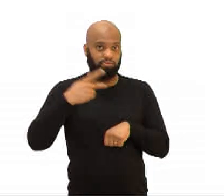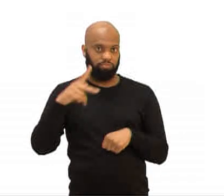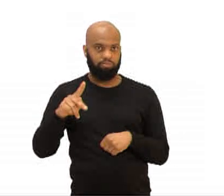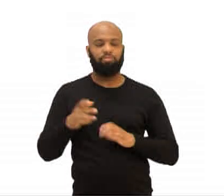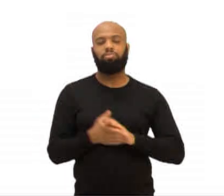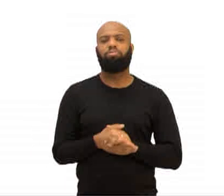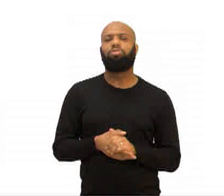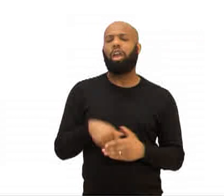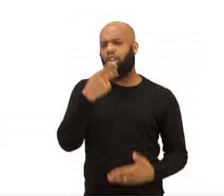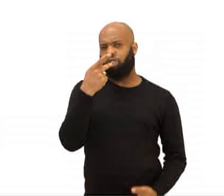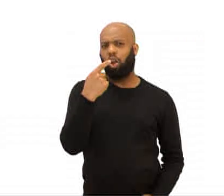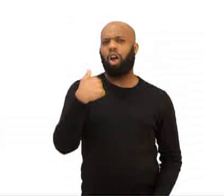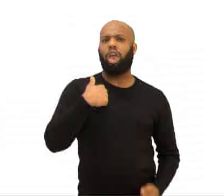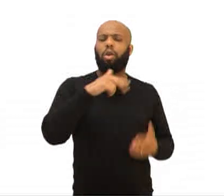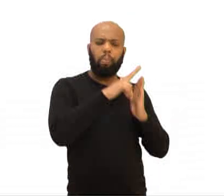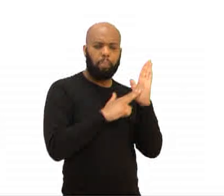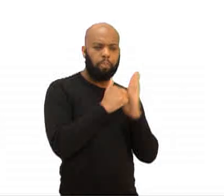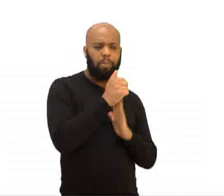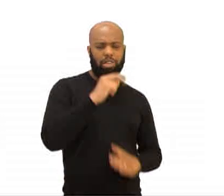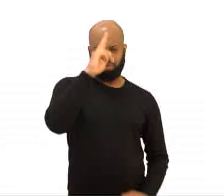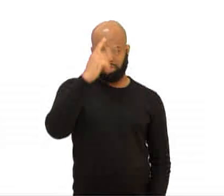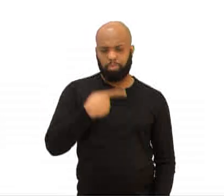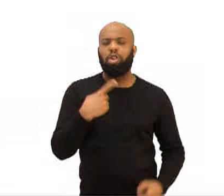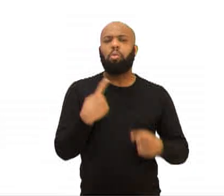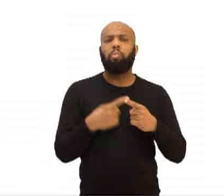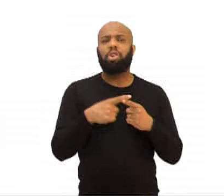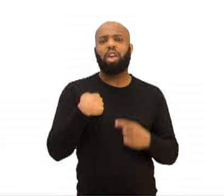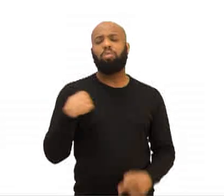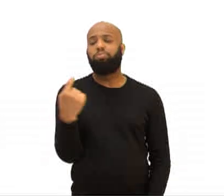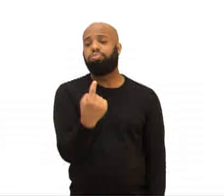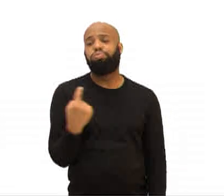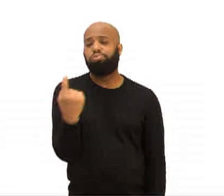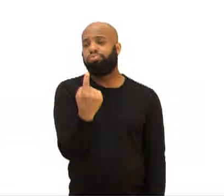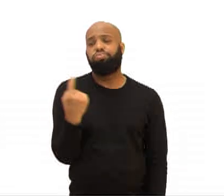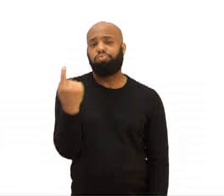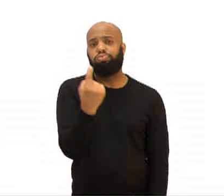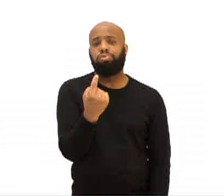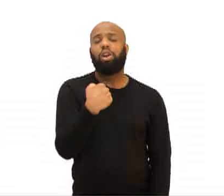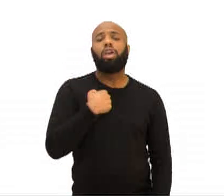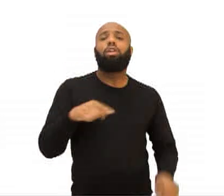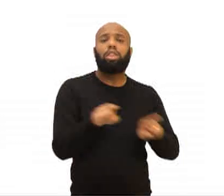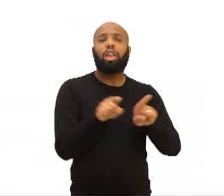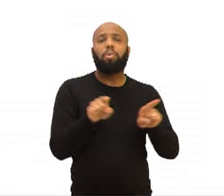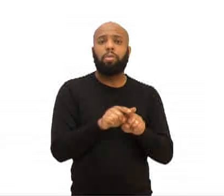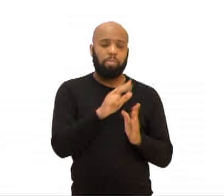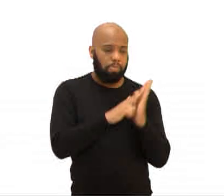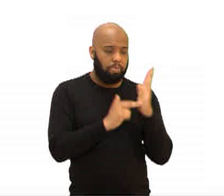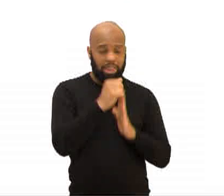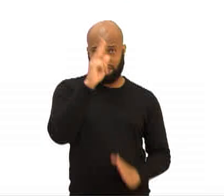pinto autorretratos porque estou muito tempo sola. Me pinto a mim mesma porque sou a quem